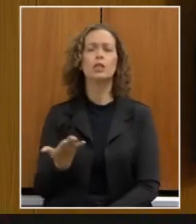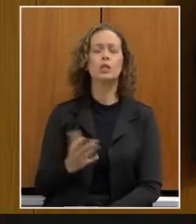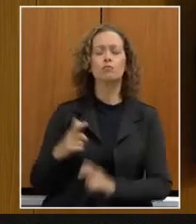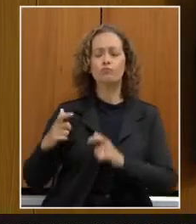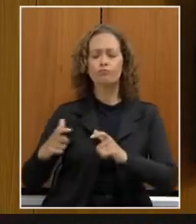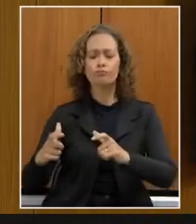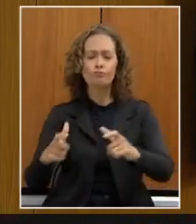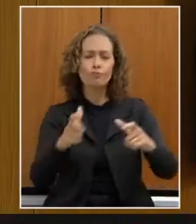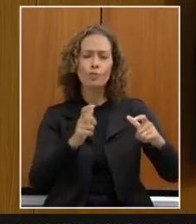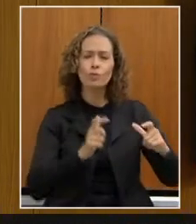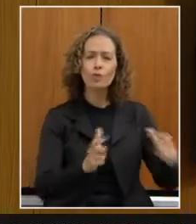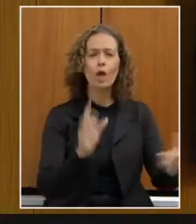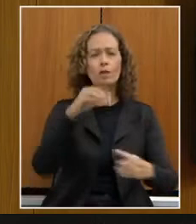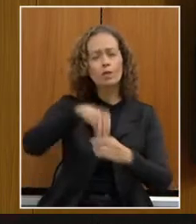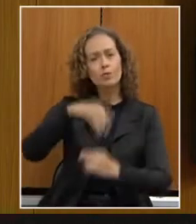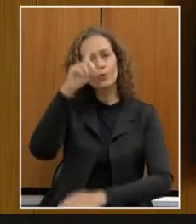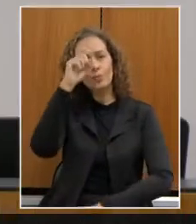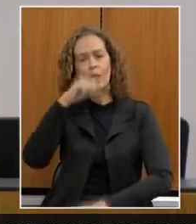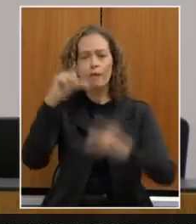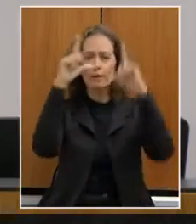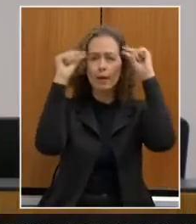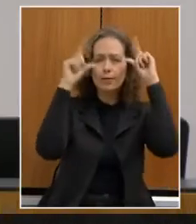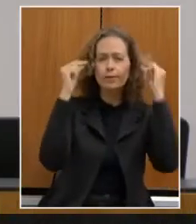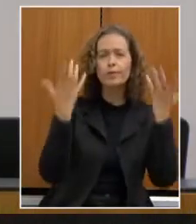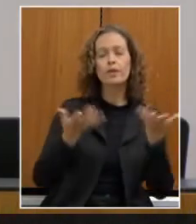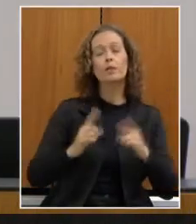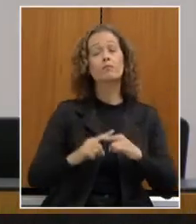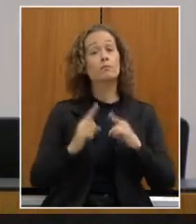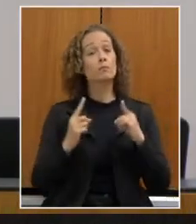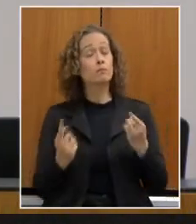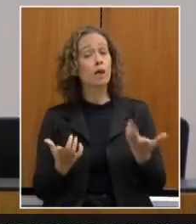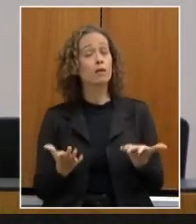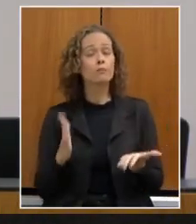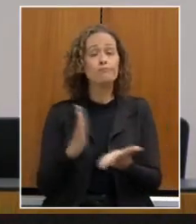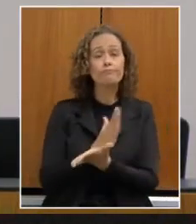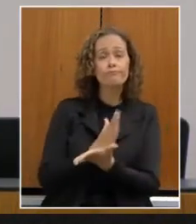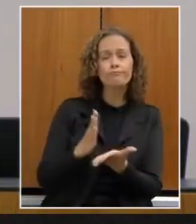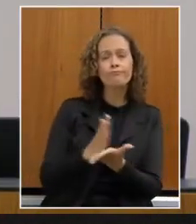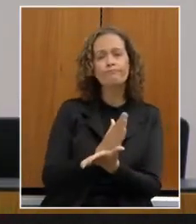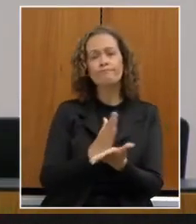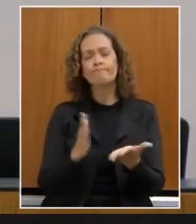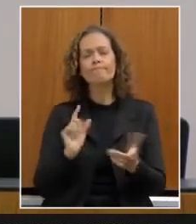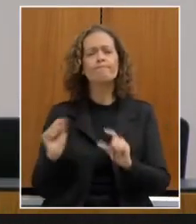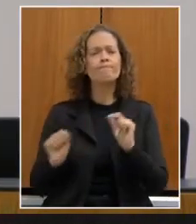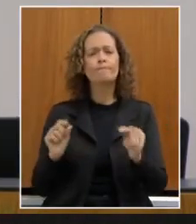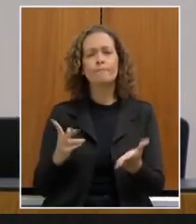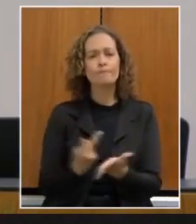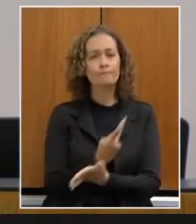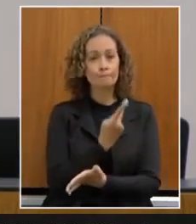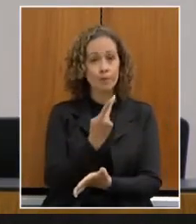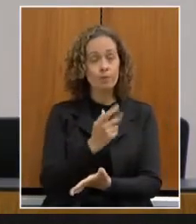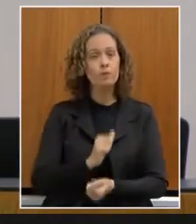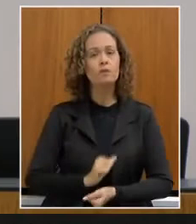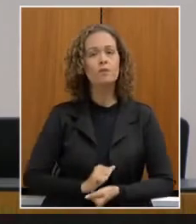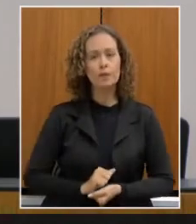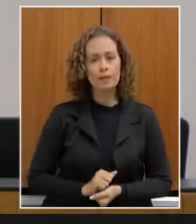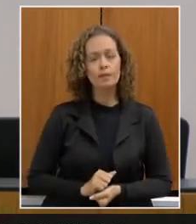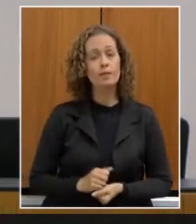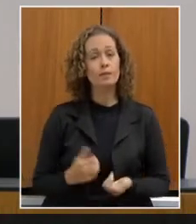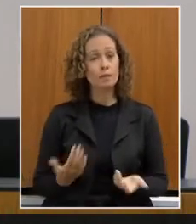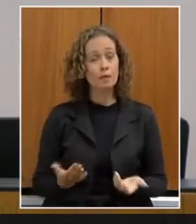mas eles são, em alguns casos, talvez na grande maioria dos casos, de certa maneira,